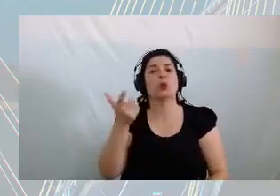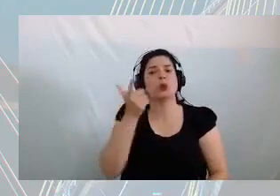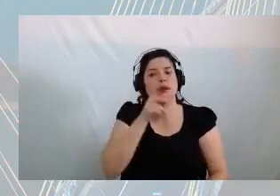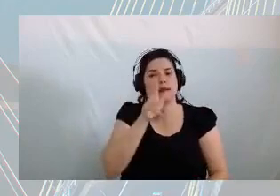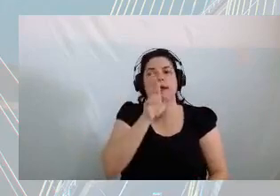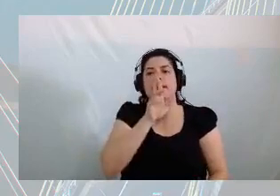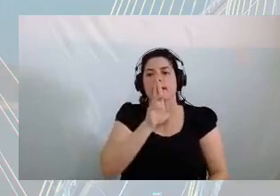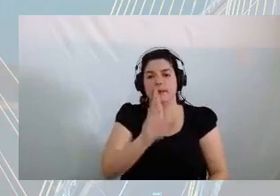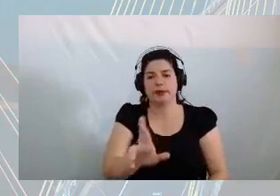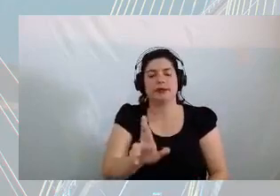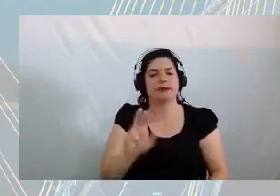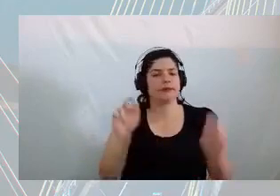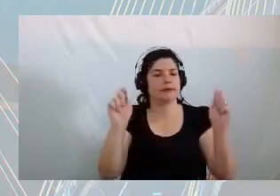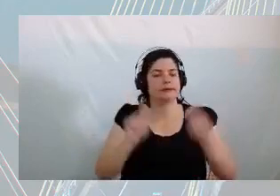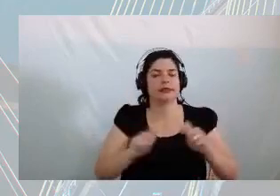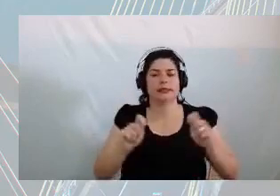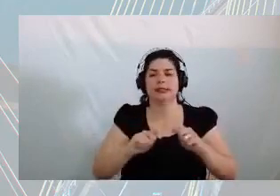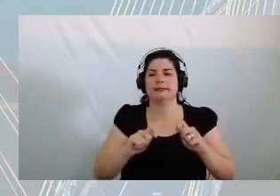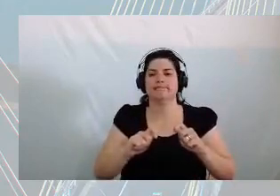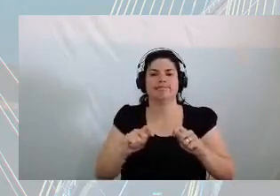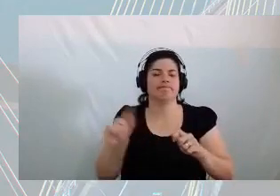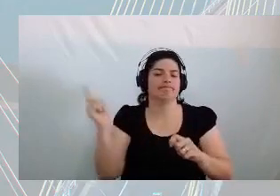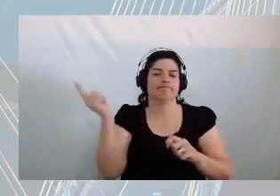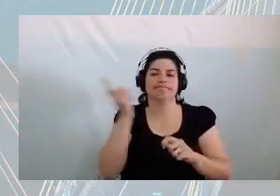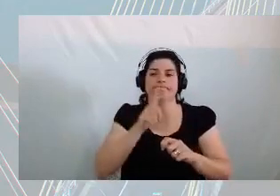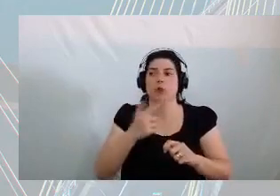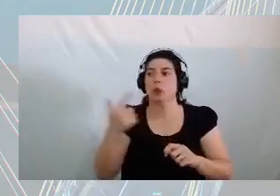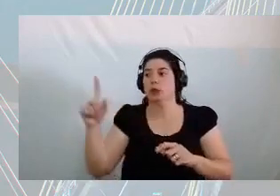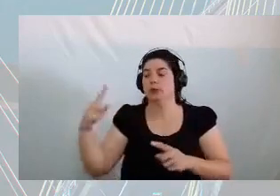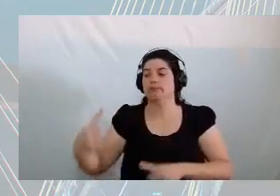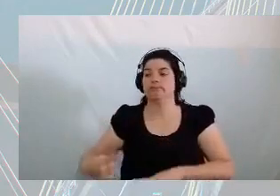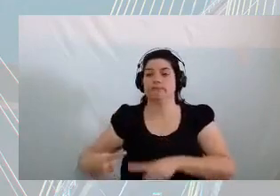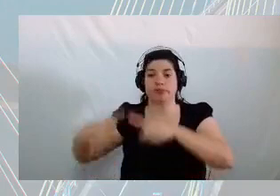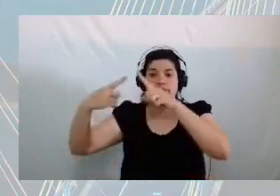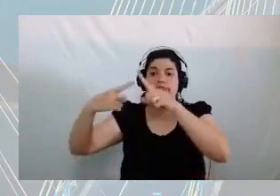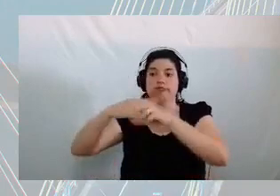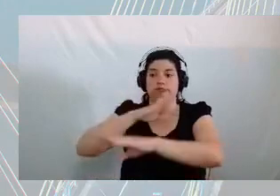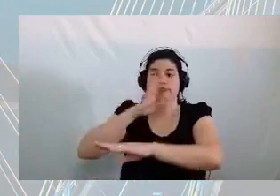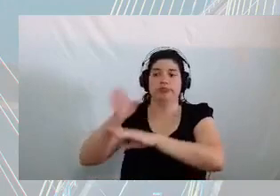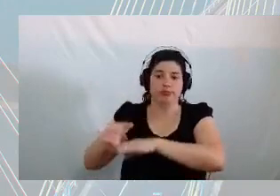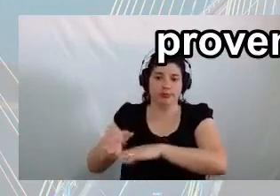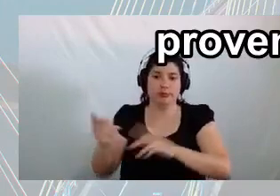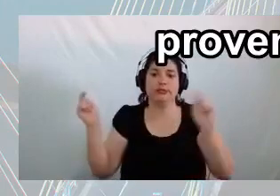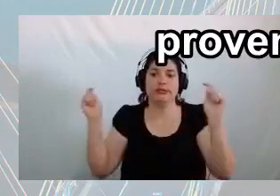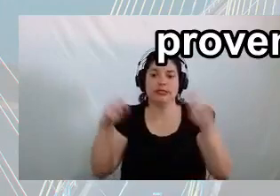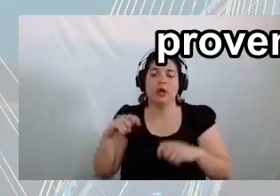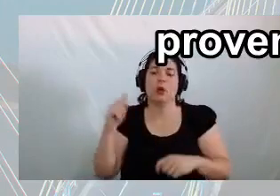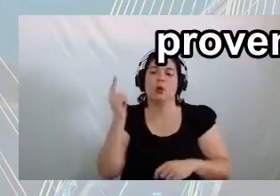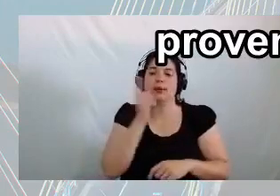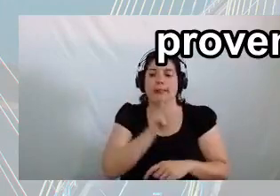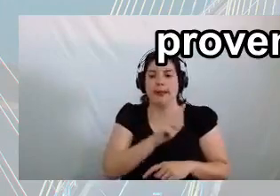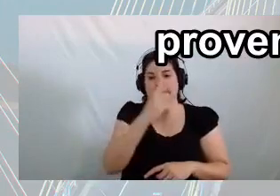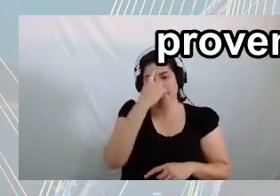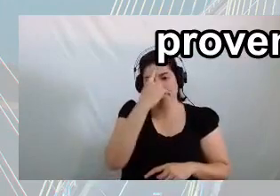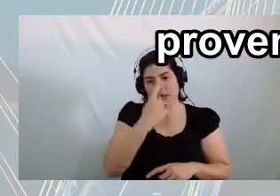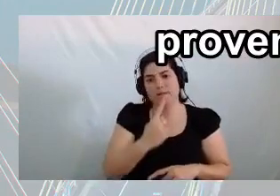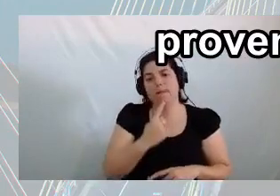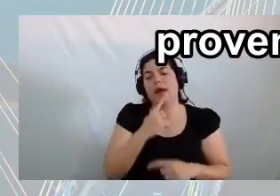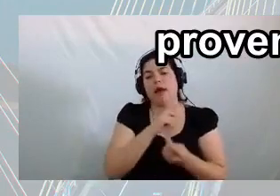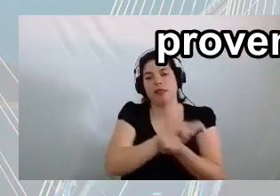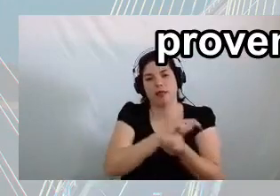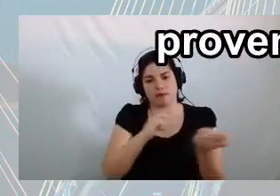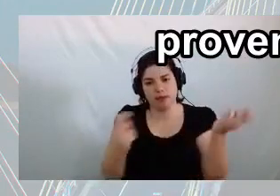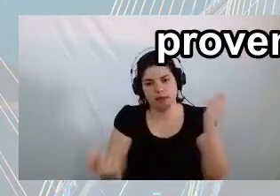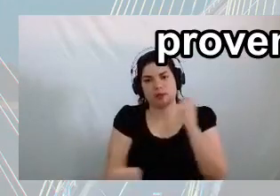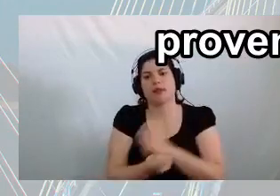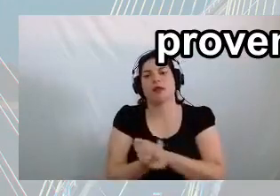à frente, às vezes, dos nossos competidores. A gente consegue personalizar a nossa atuação, né? Provendo melhores